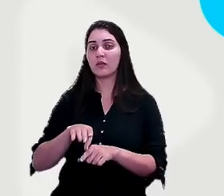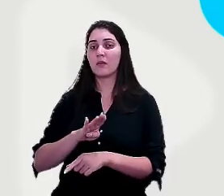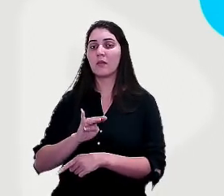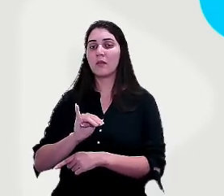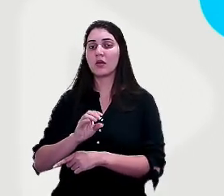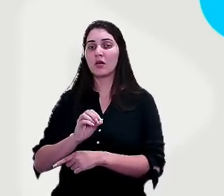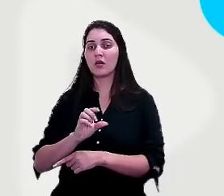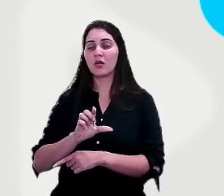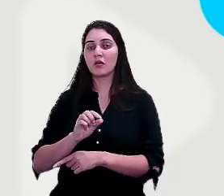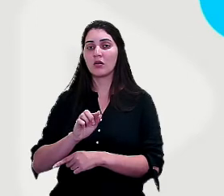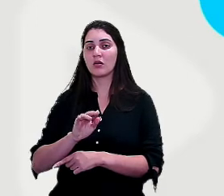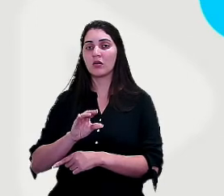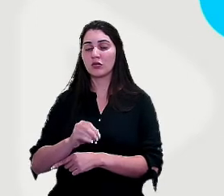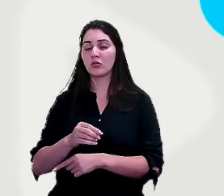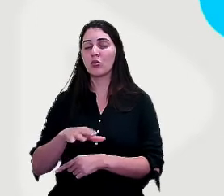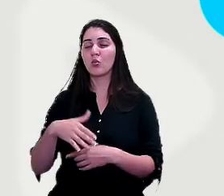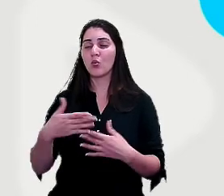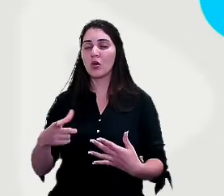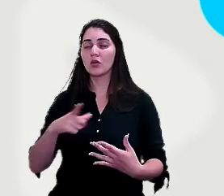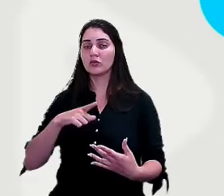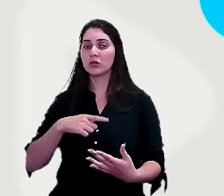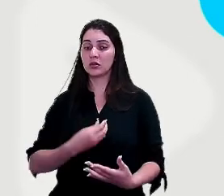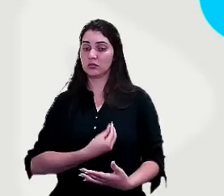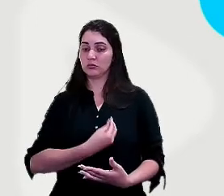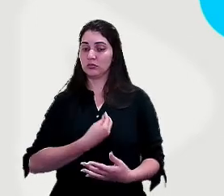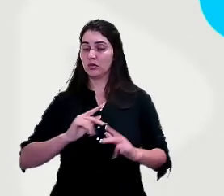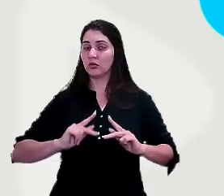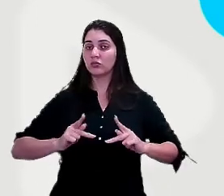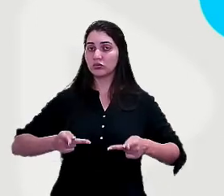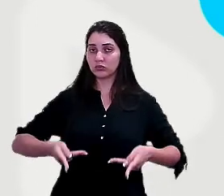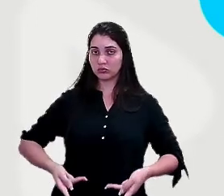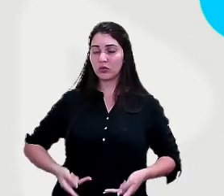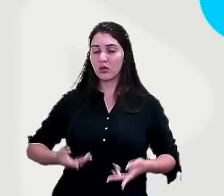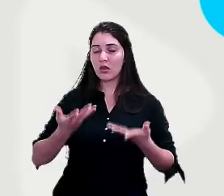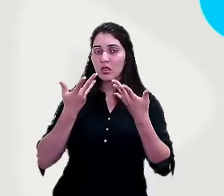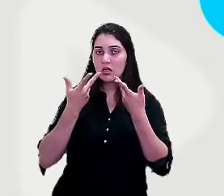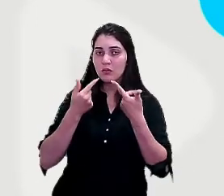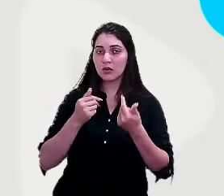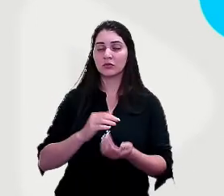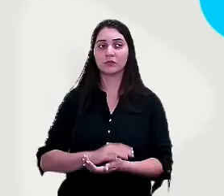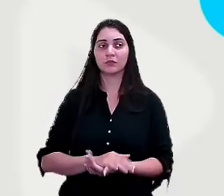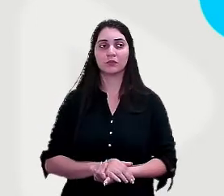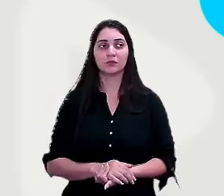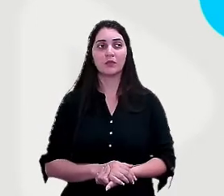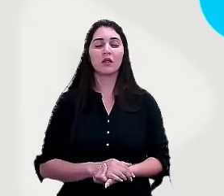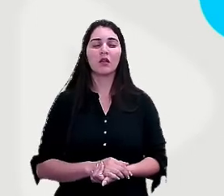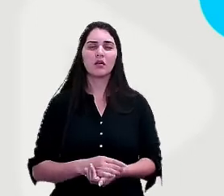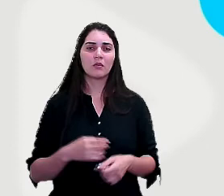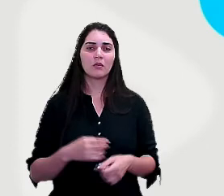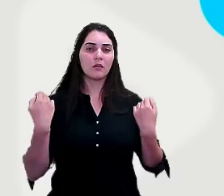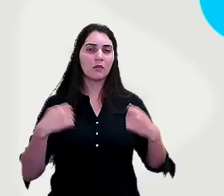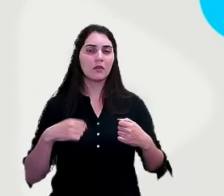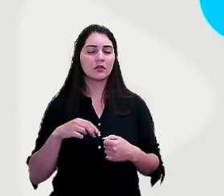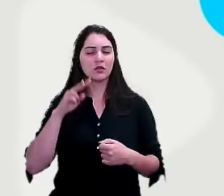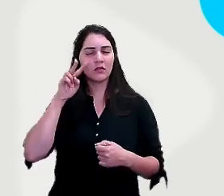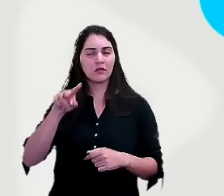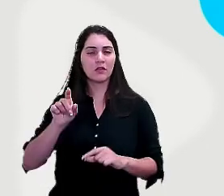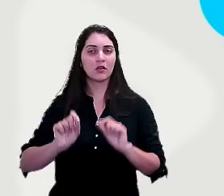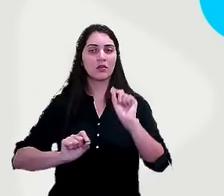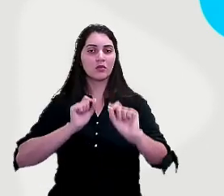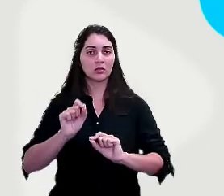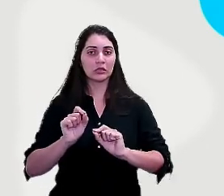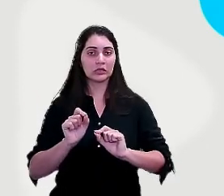vivos. Então, há também o antrópico, né, que é pela ação dos seres humanos. Mas aí a gente tem que parar e frisar o seguinte,